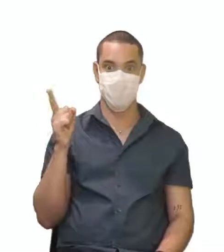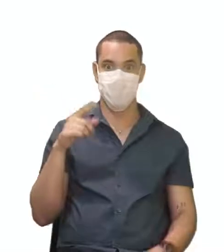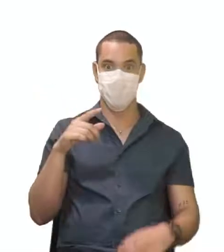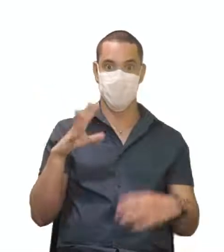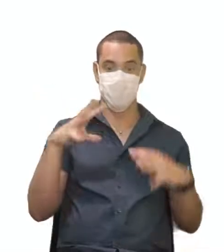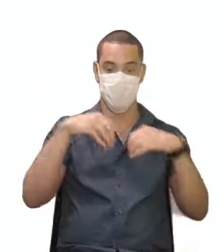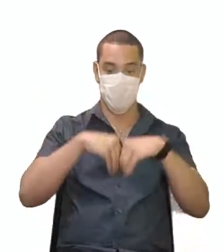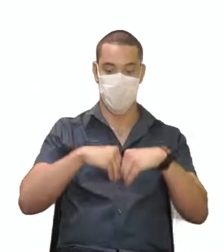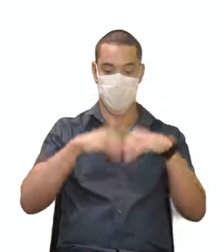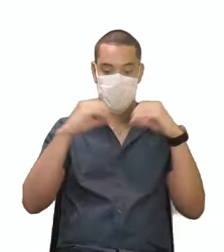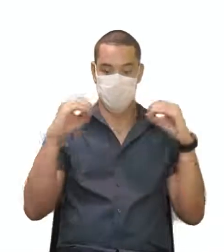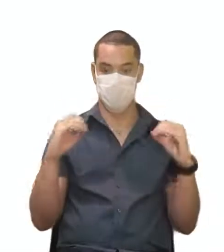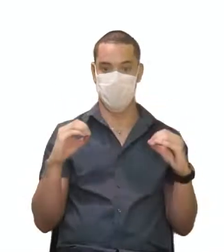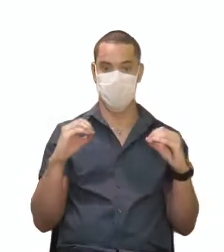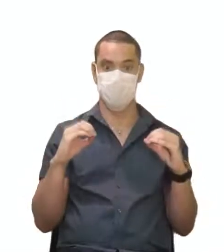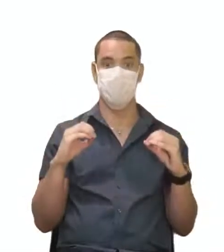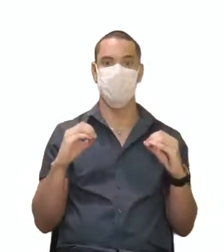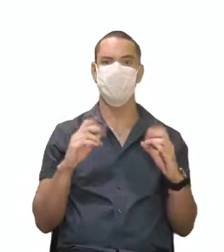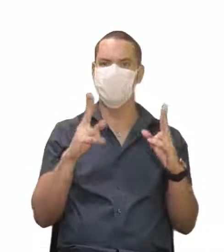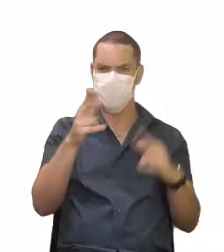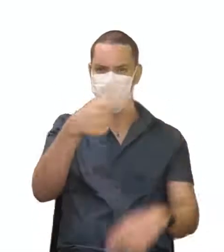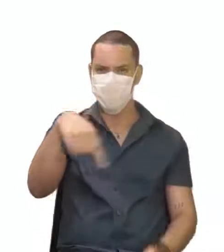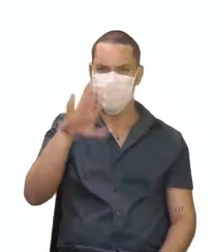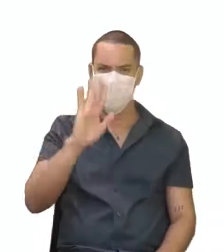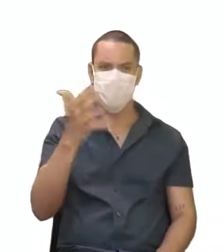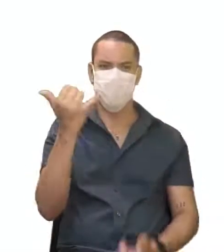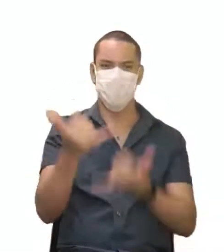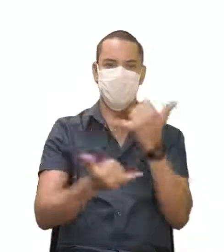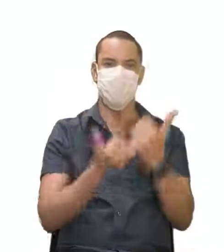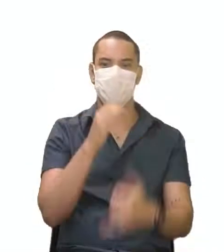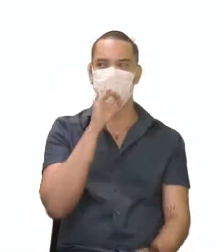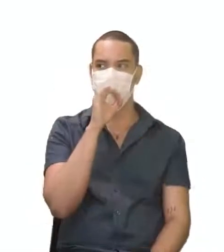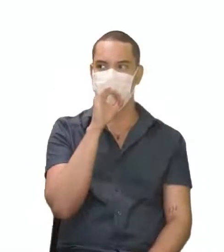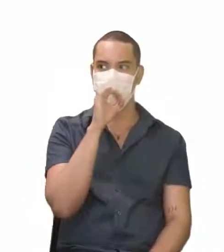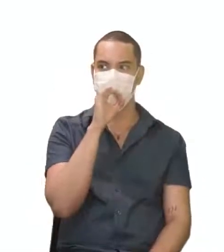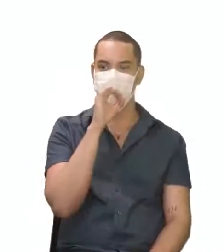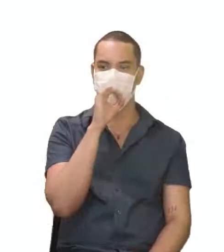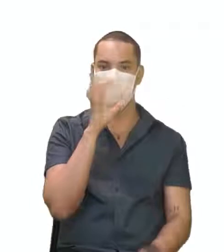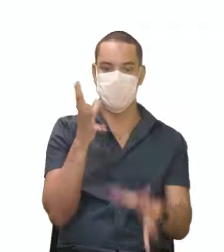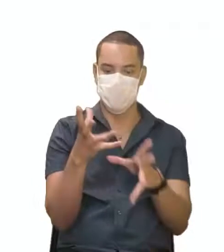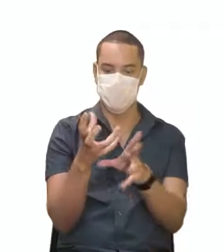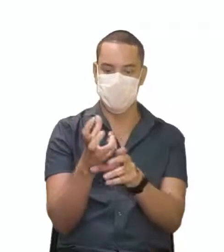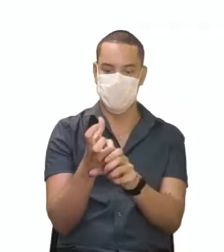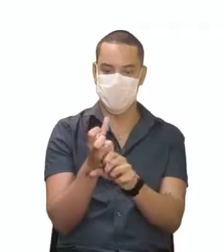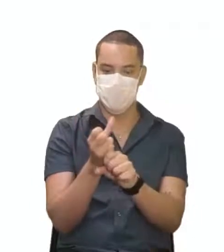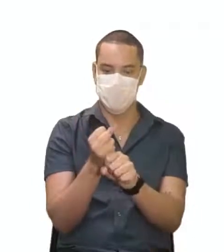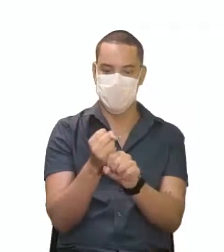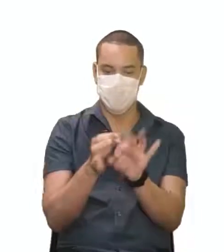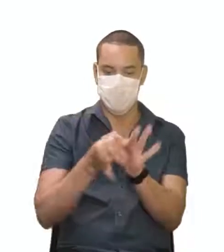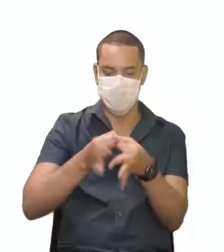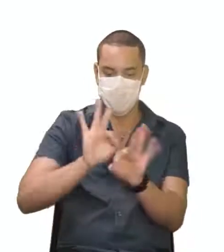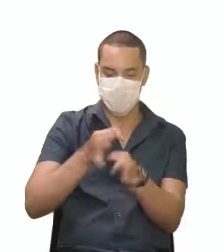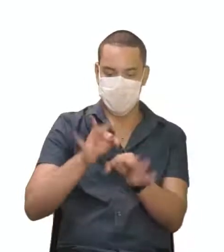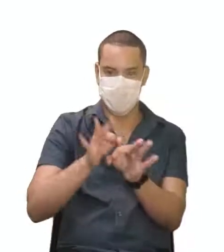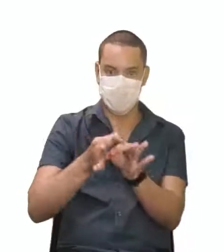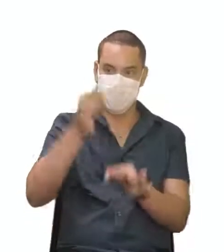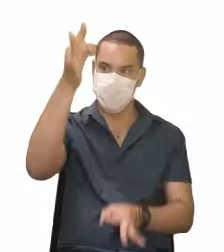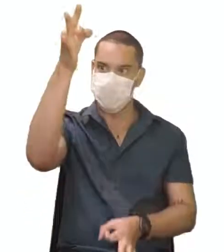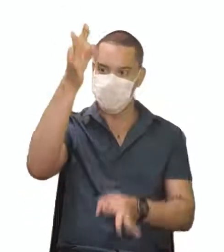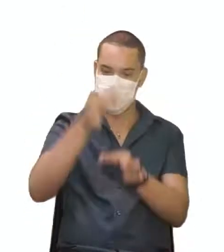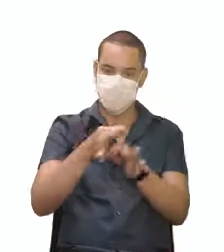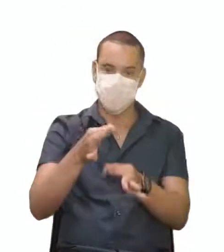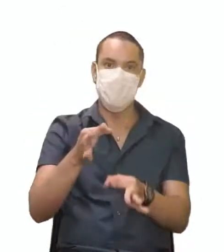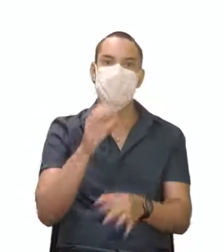para dentro. É como se eu tivesse... Você já brincou, né? Com aquele balão, o balão tá cheinho, você pega assim, ele começa a espremer, ele fica divididinho. Ele não